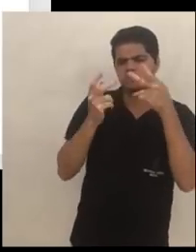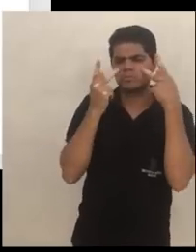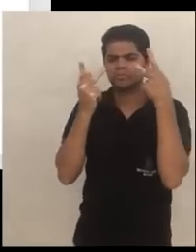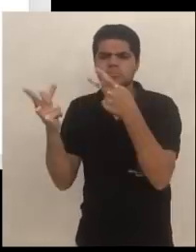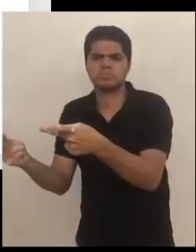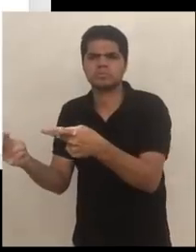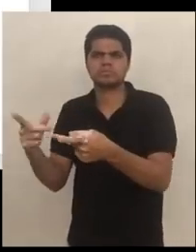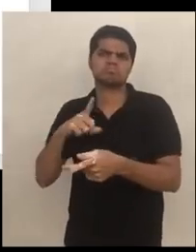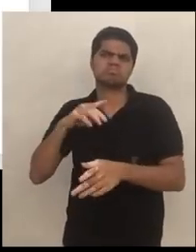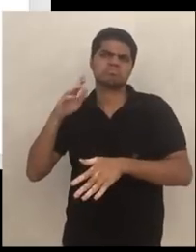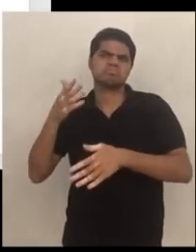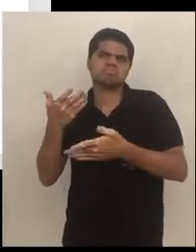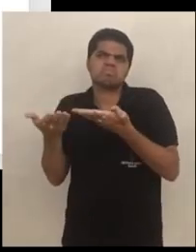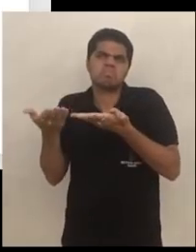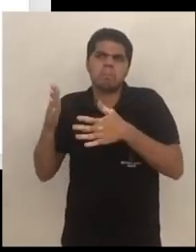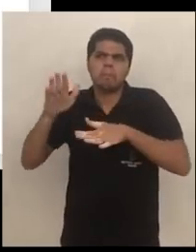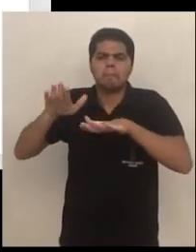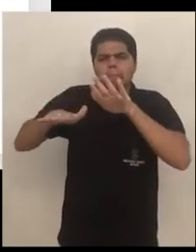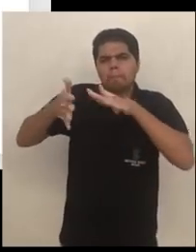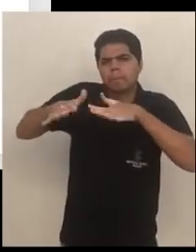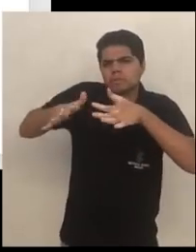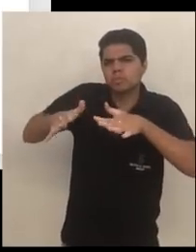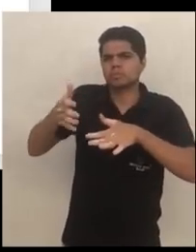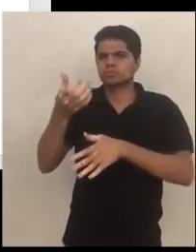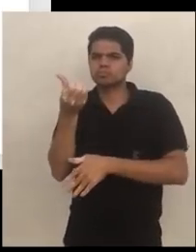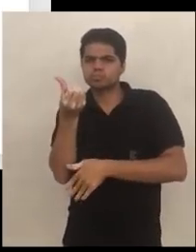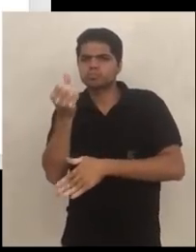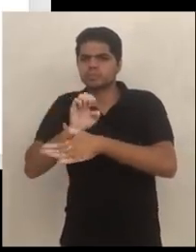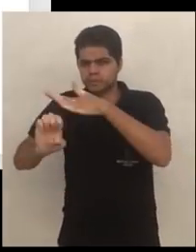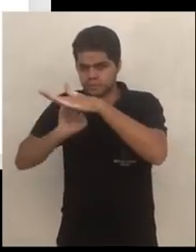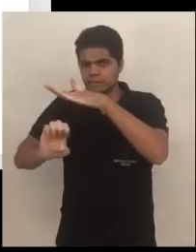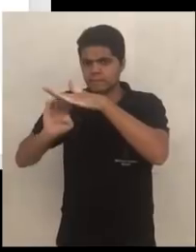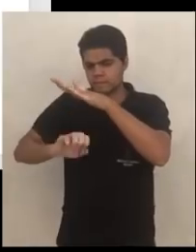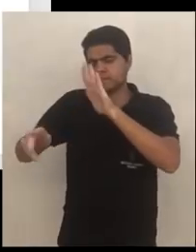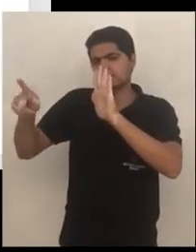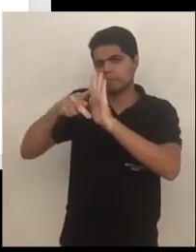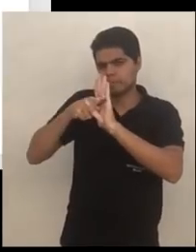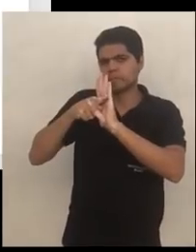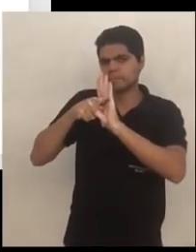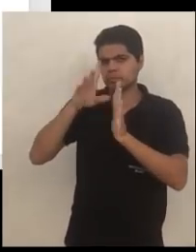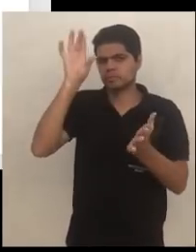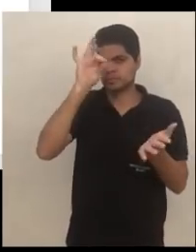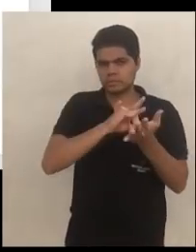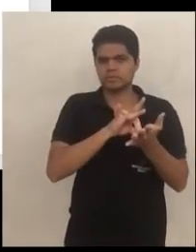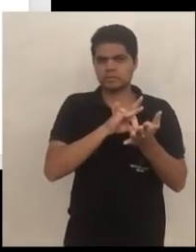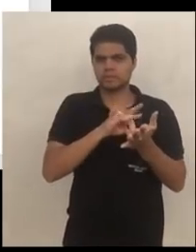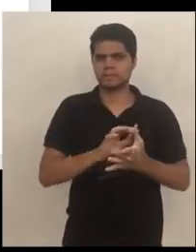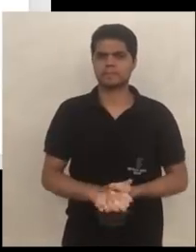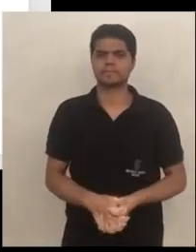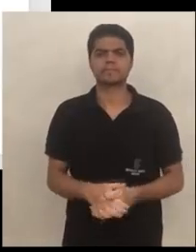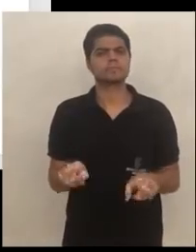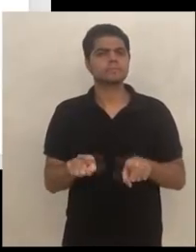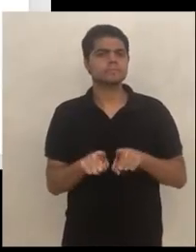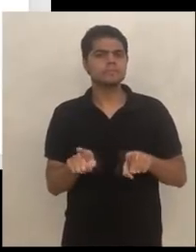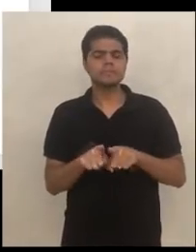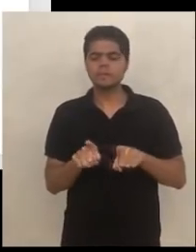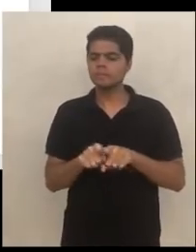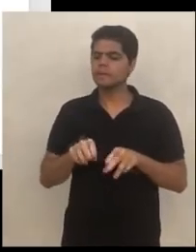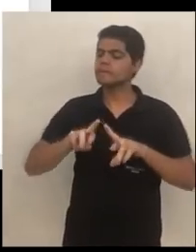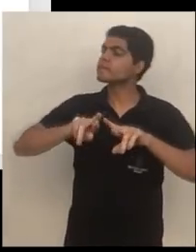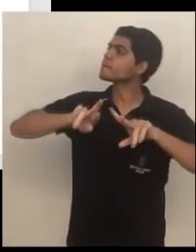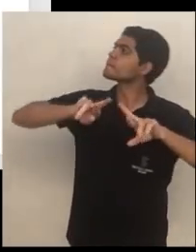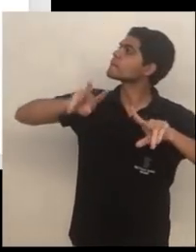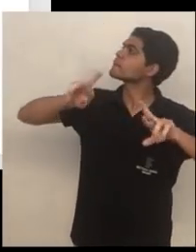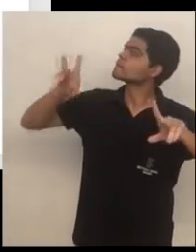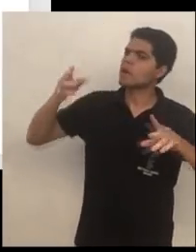menos das 13 que temos no Brasil, 6 já estão com projetos aqui de certificação. E do outro lado são as cores que não